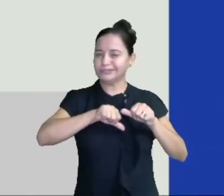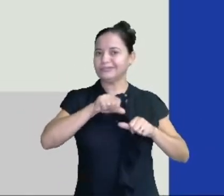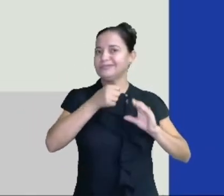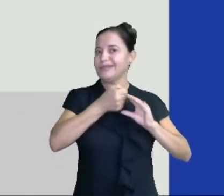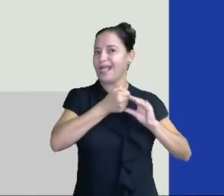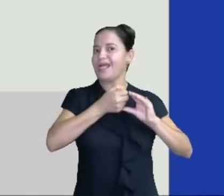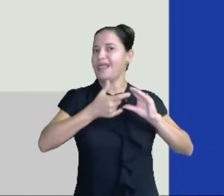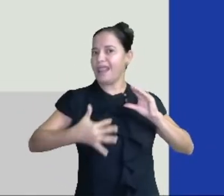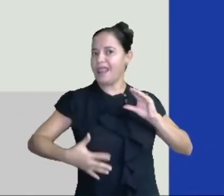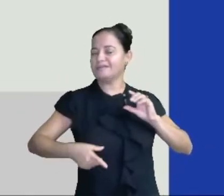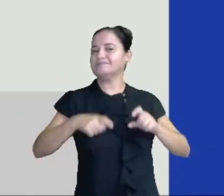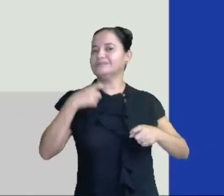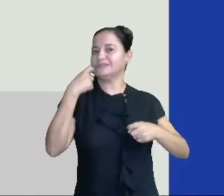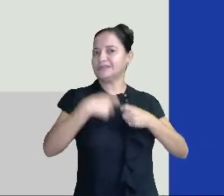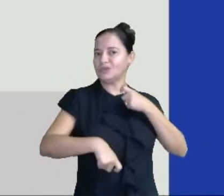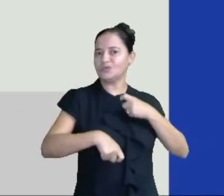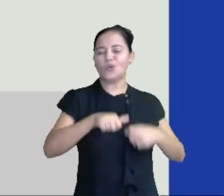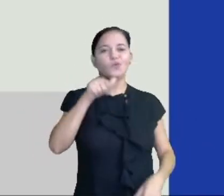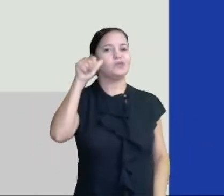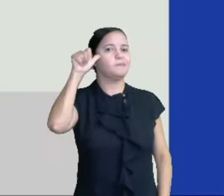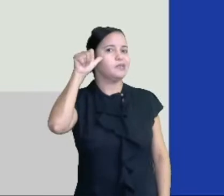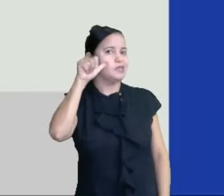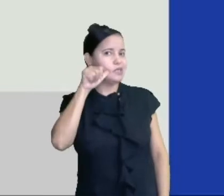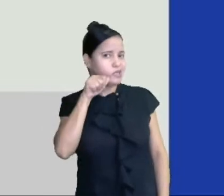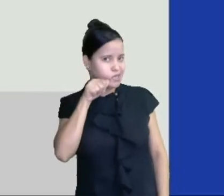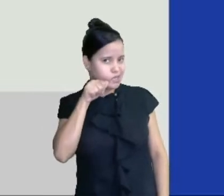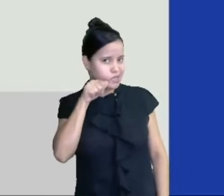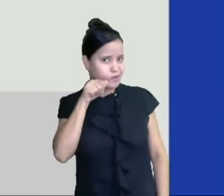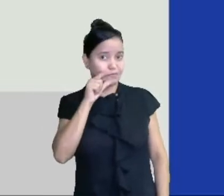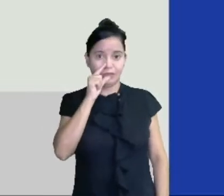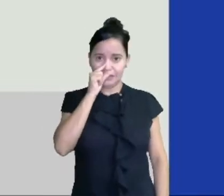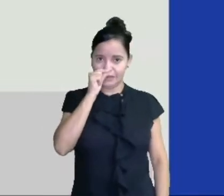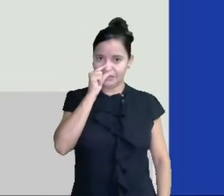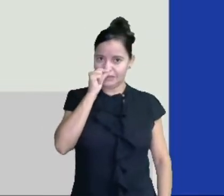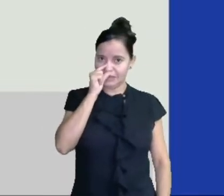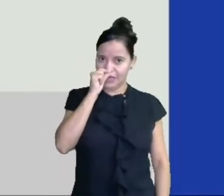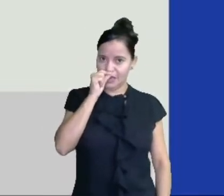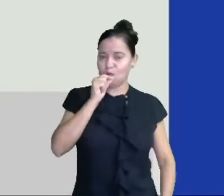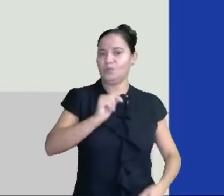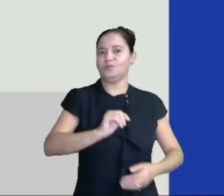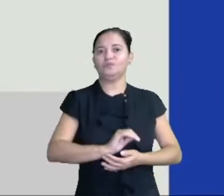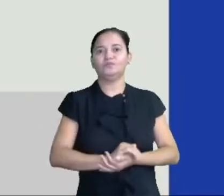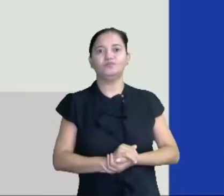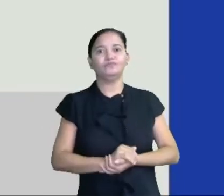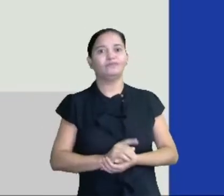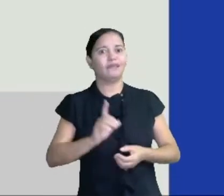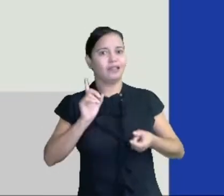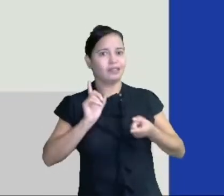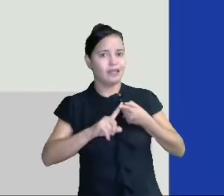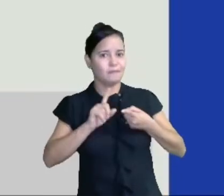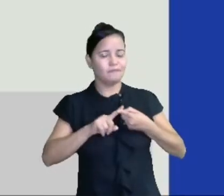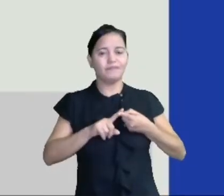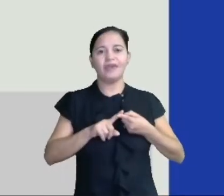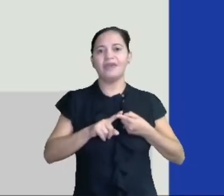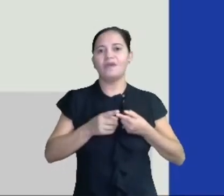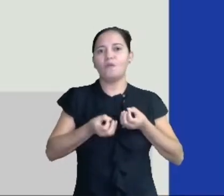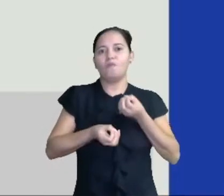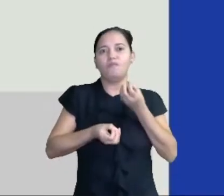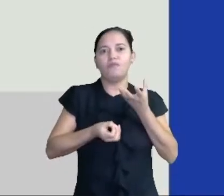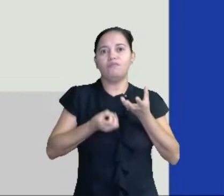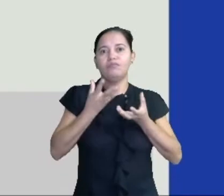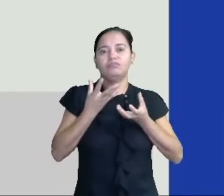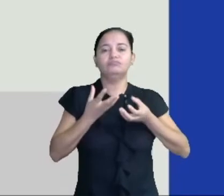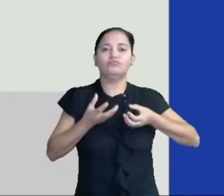sexuais secundárias femininas, tais como o tamanho dos seios e o controle da ovulação. Então, só por essas informações a gente já